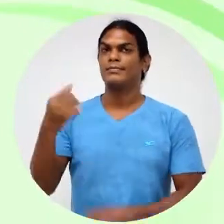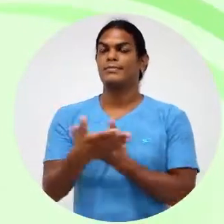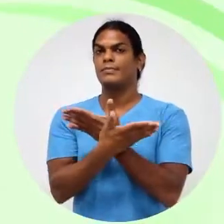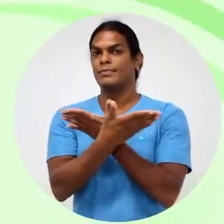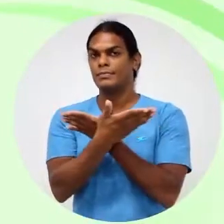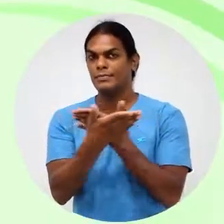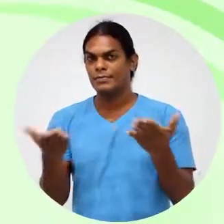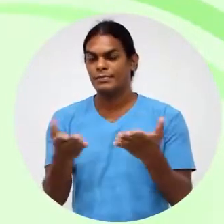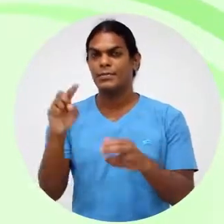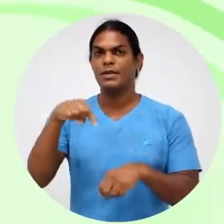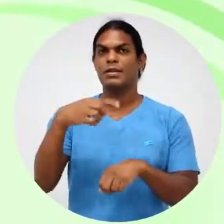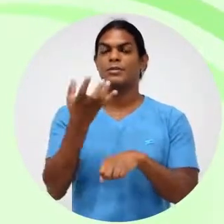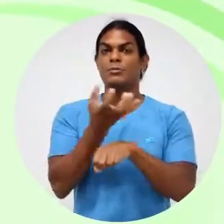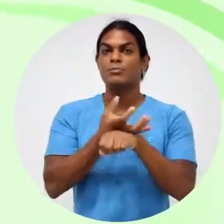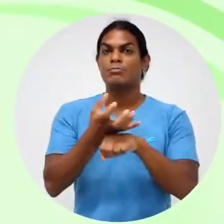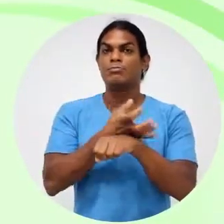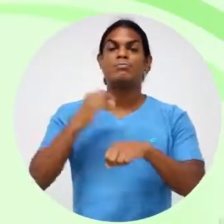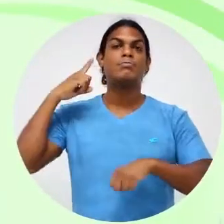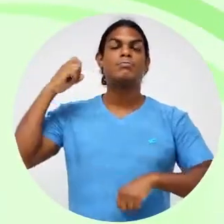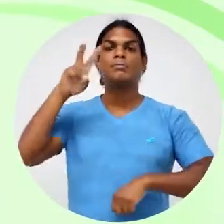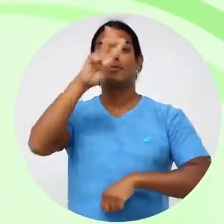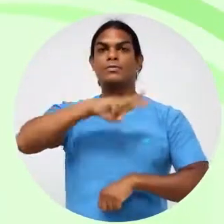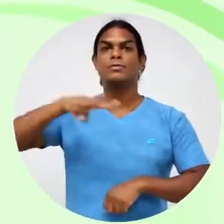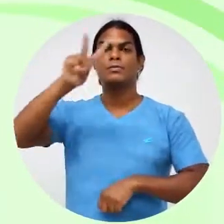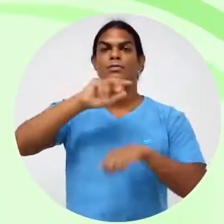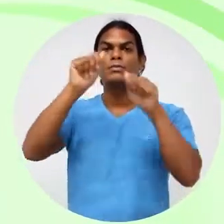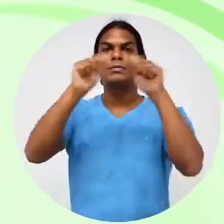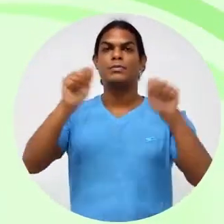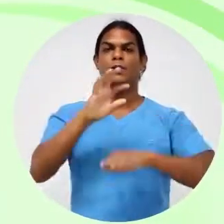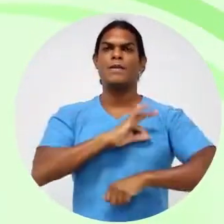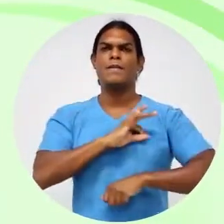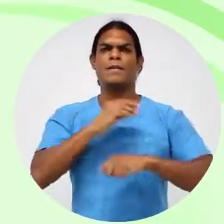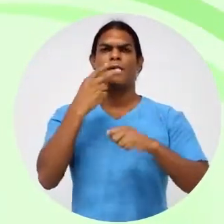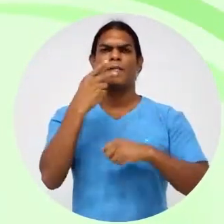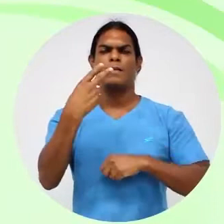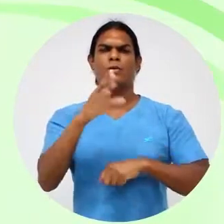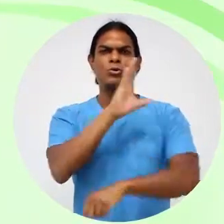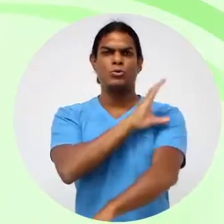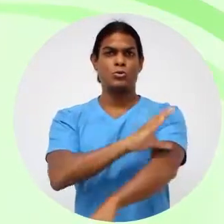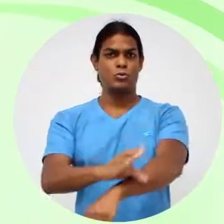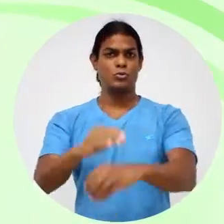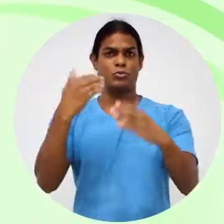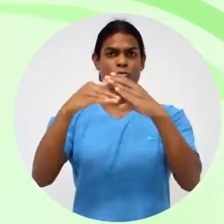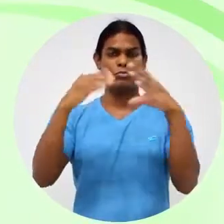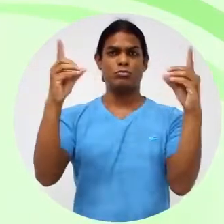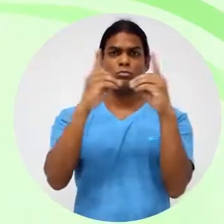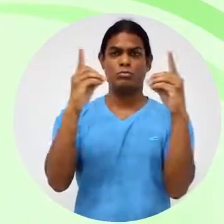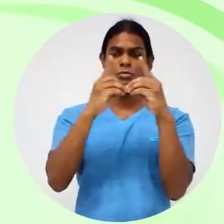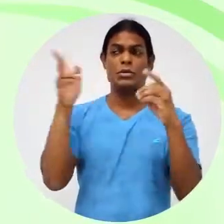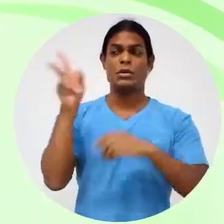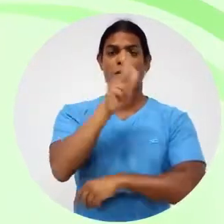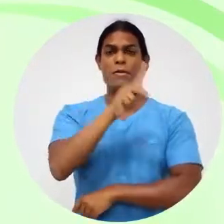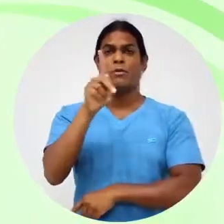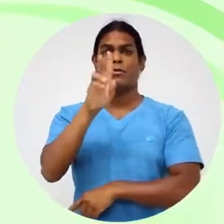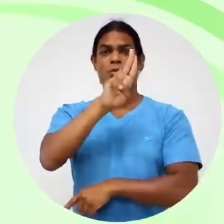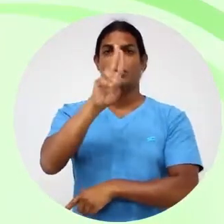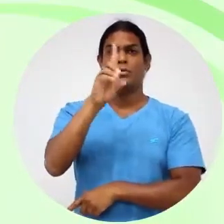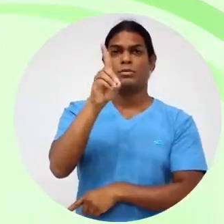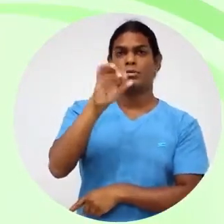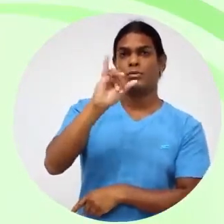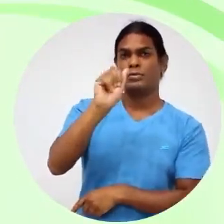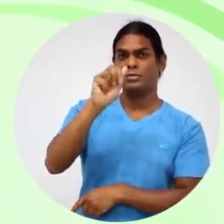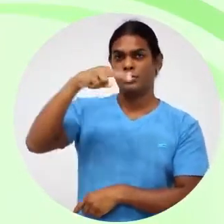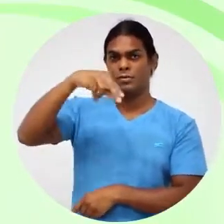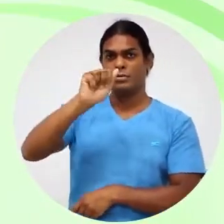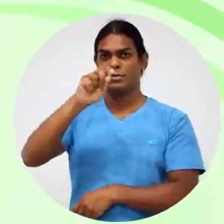Olá, essa é a disciplina Audiovisuais, Arte, Técnica e Linguagem do curso de Multimeios Didáticos. Eu sou a professora Diana